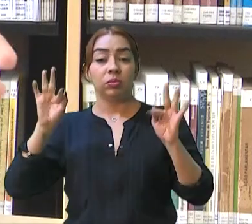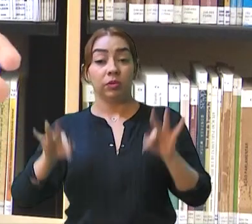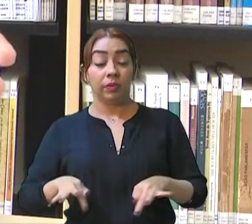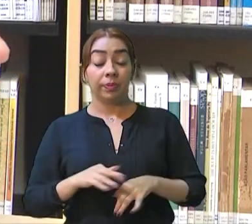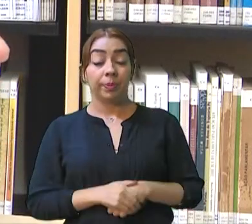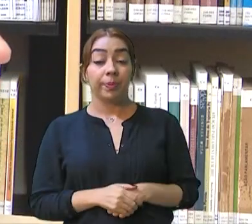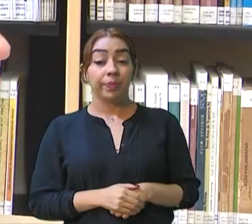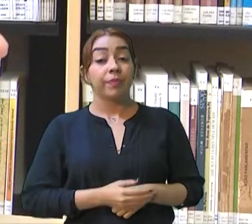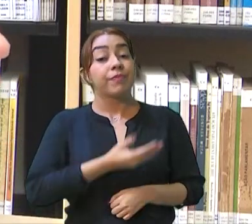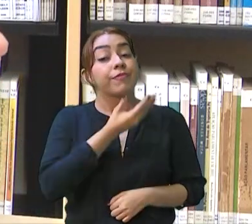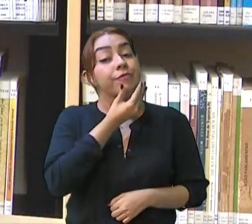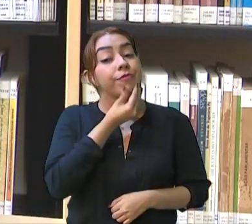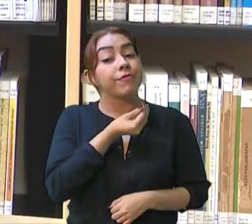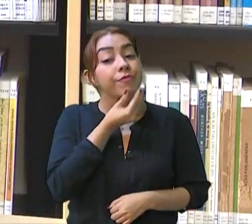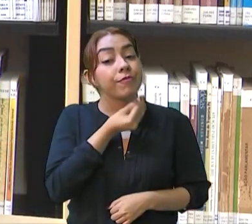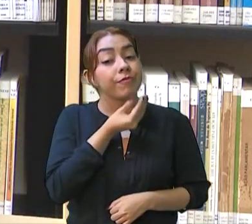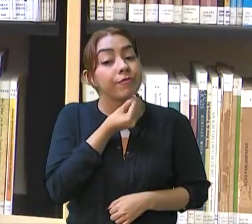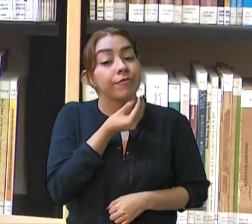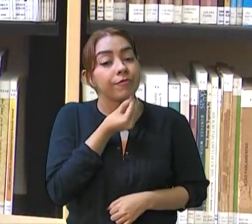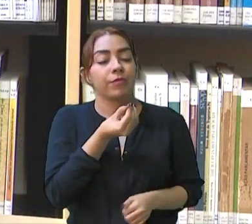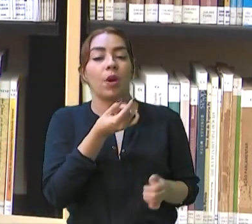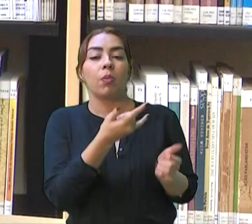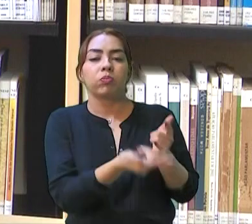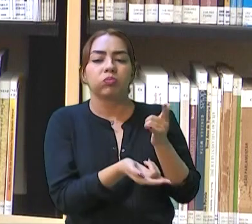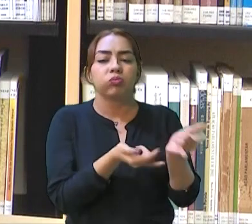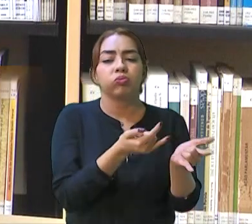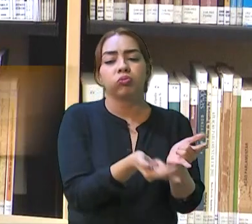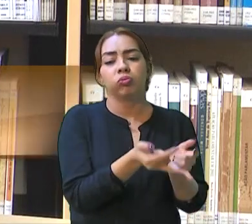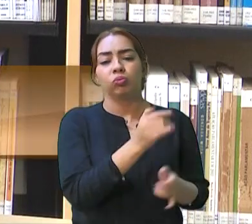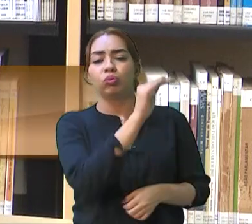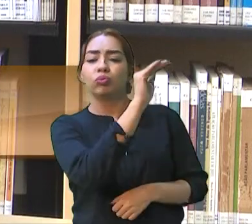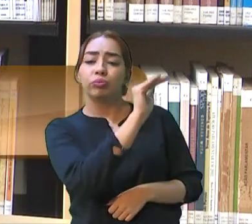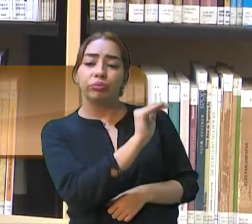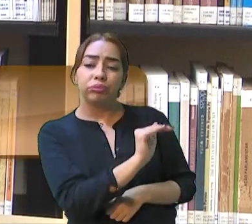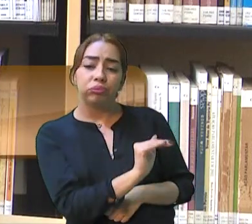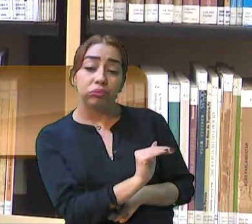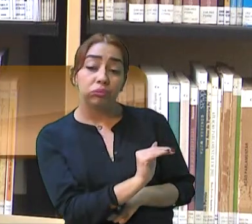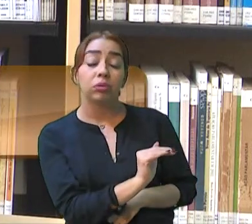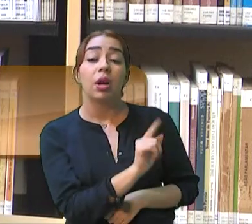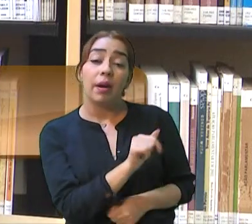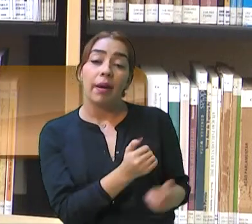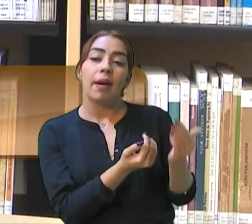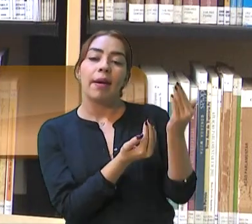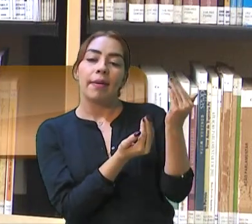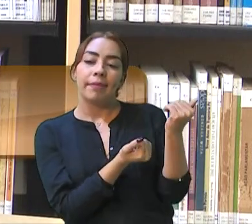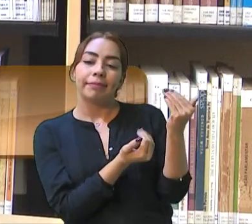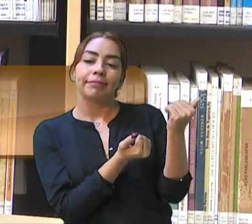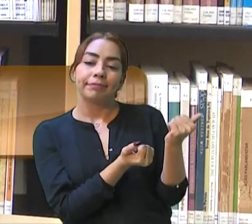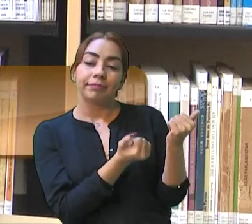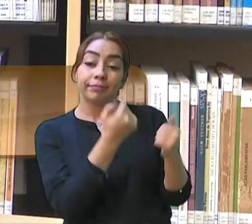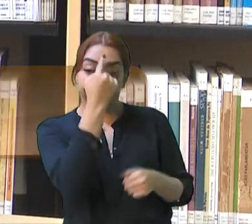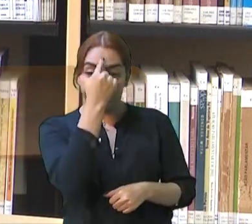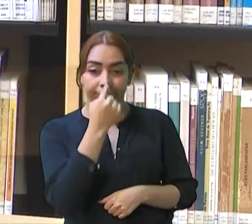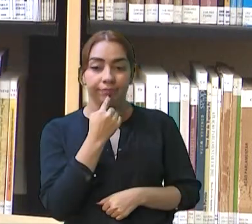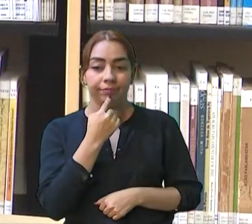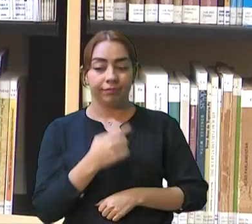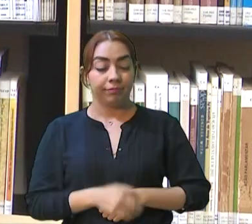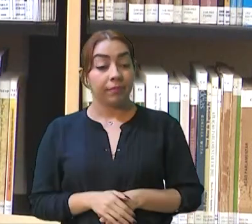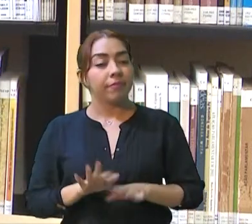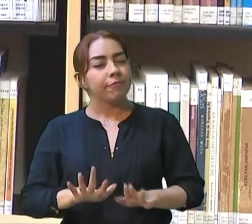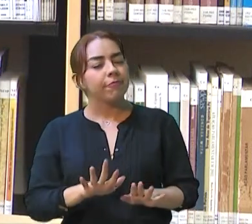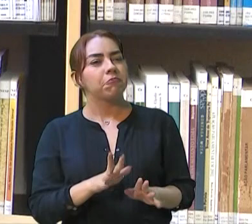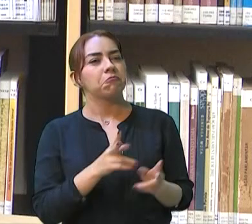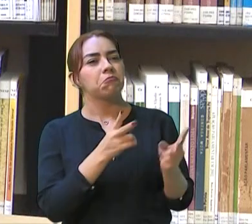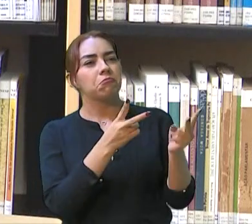garoto de uma escola que era atacado por todo mundo, Peter Parker, no caso. Então, essas coisas